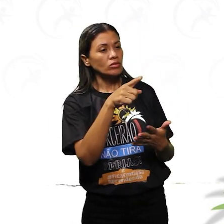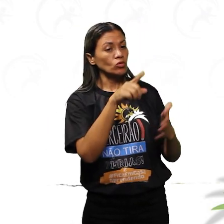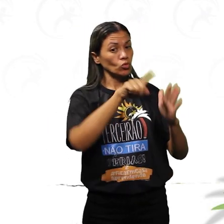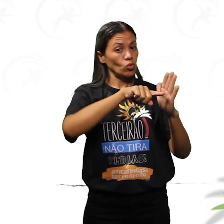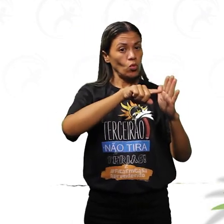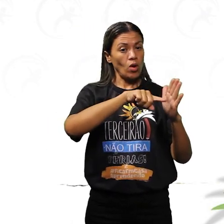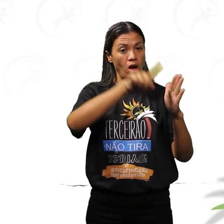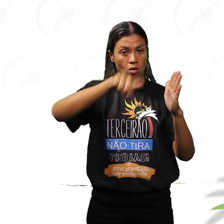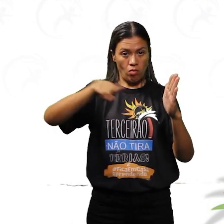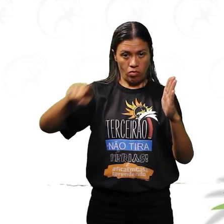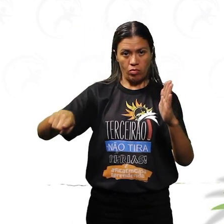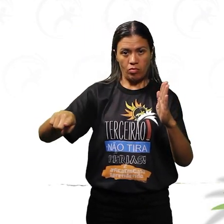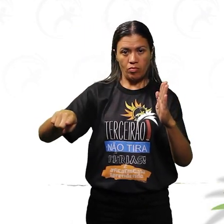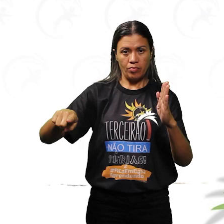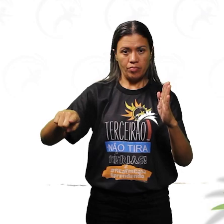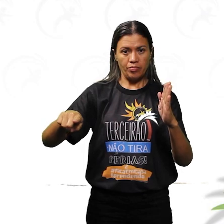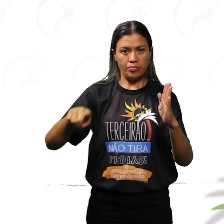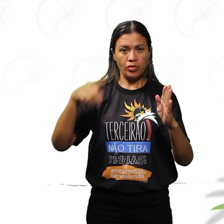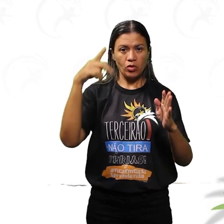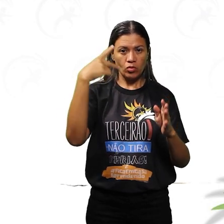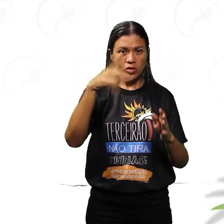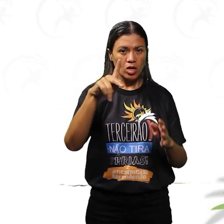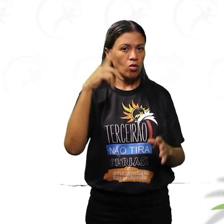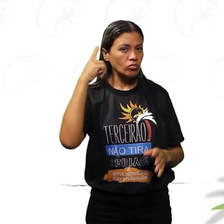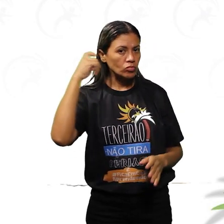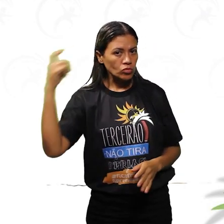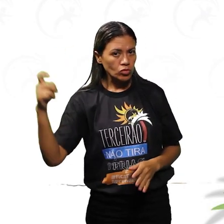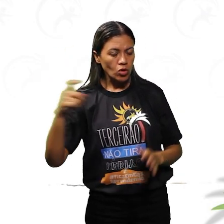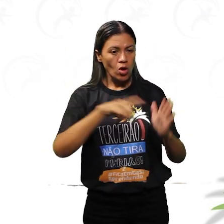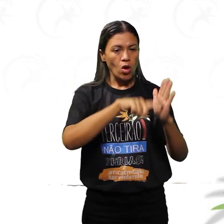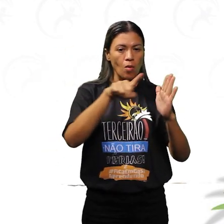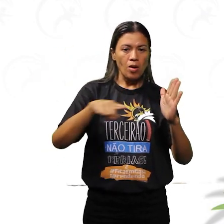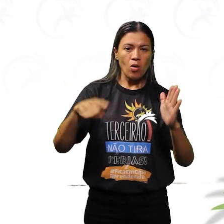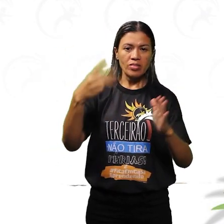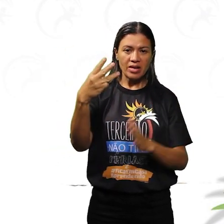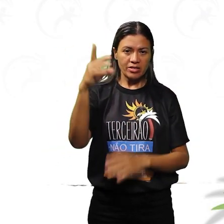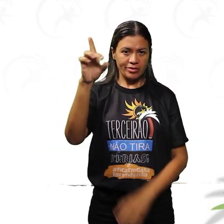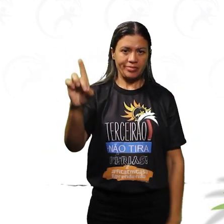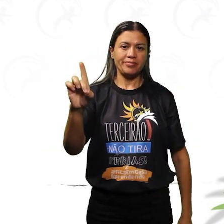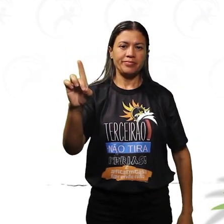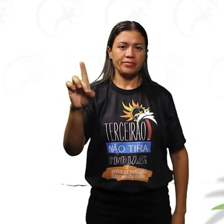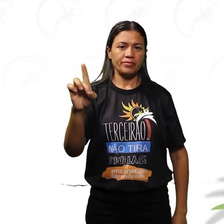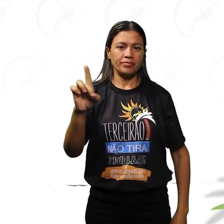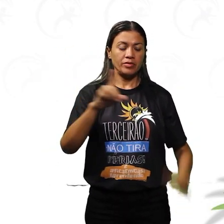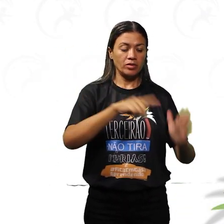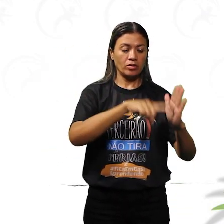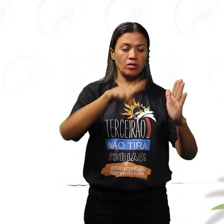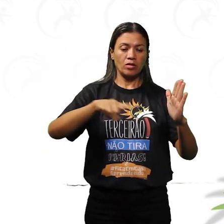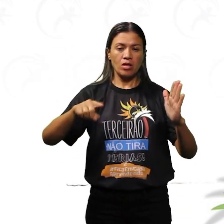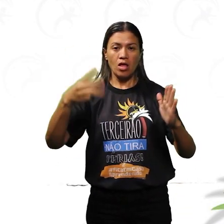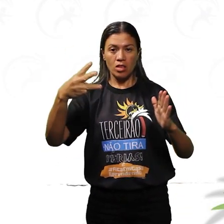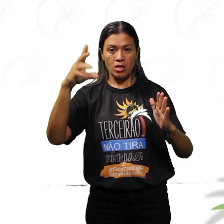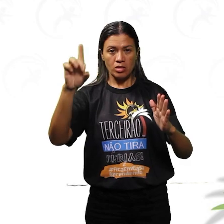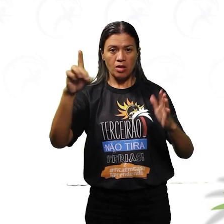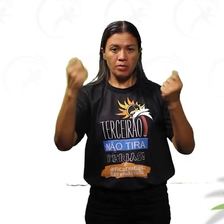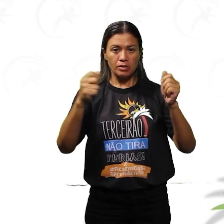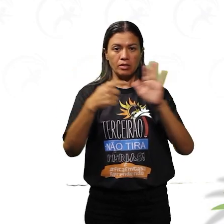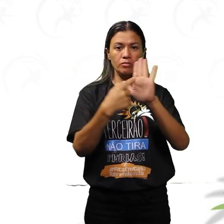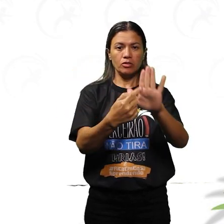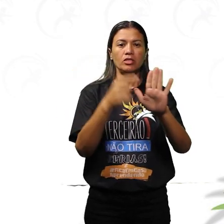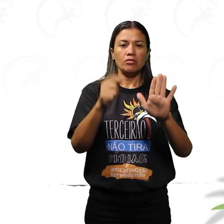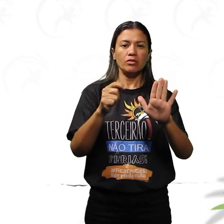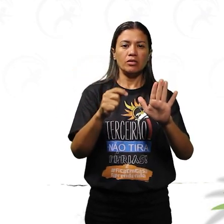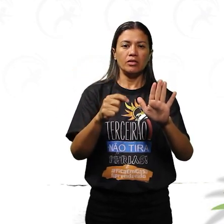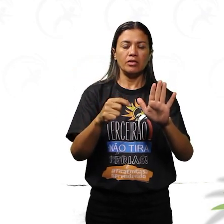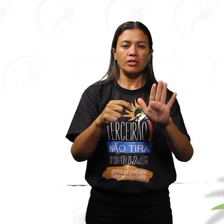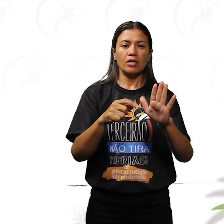onda, o teu som, ele é uma onda tridimensional. Ondas tridimensionais devem ser representadas com